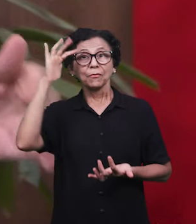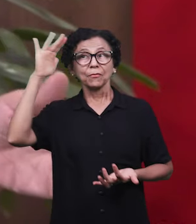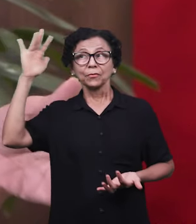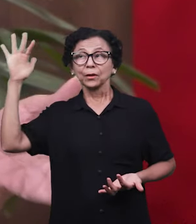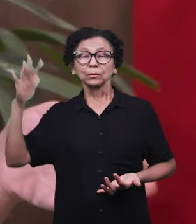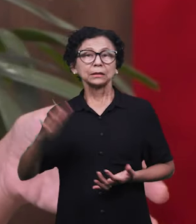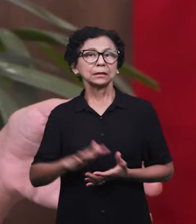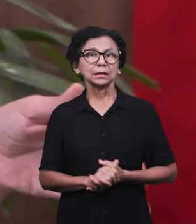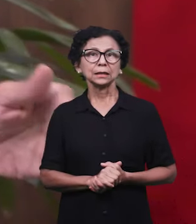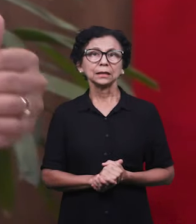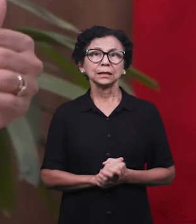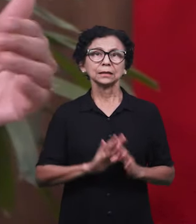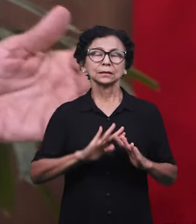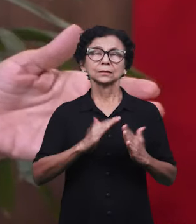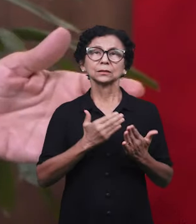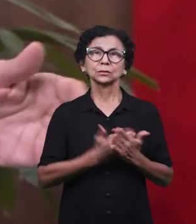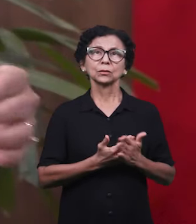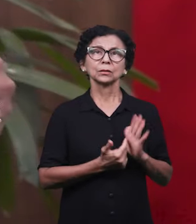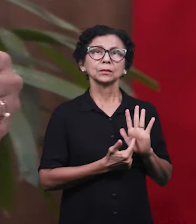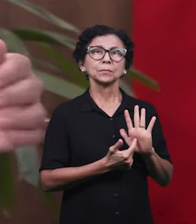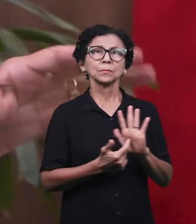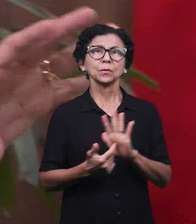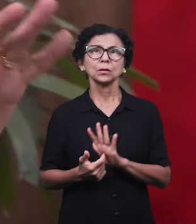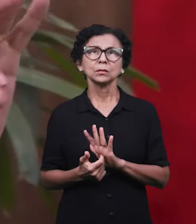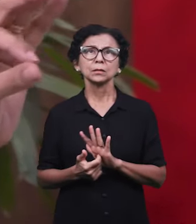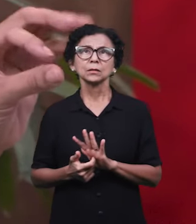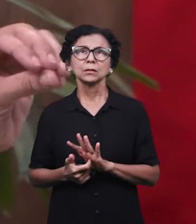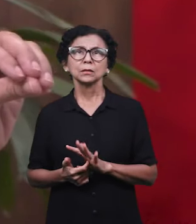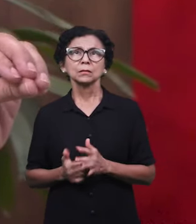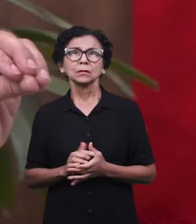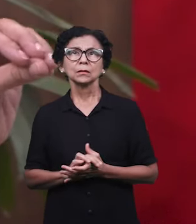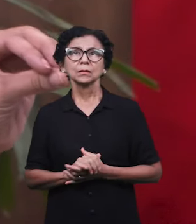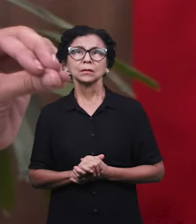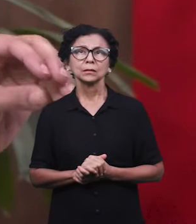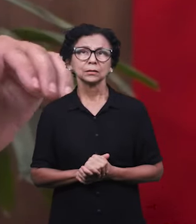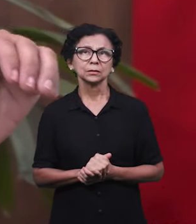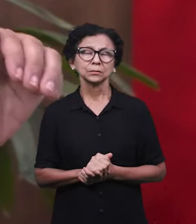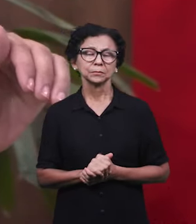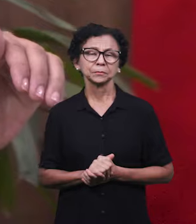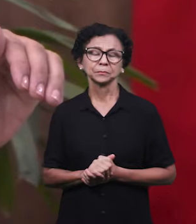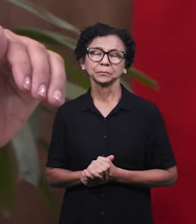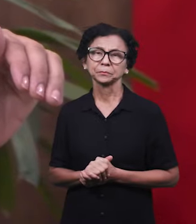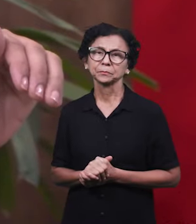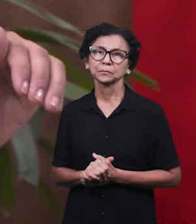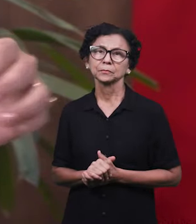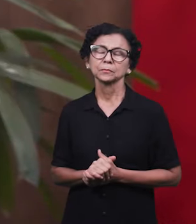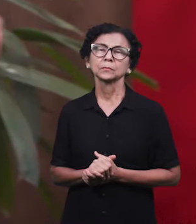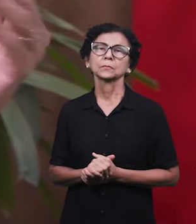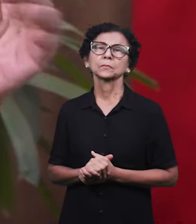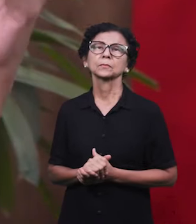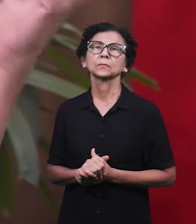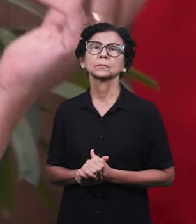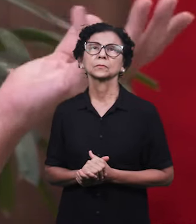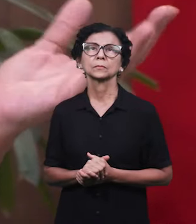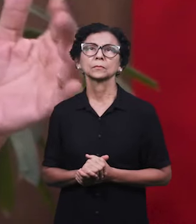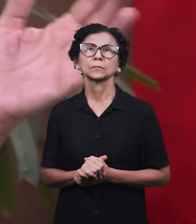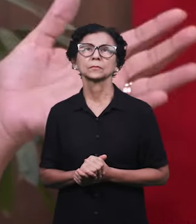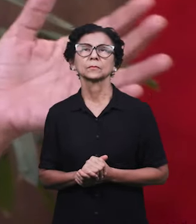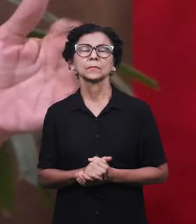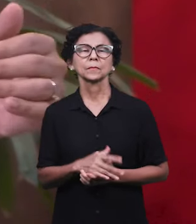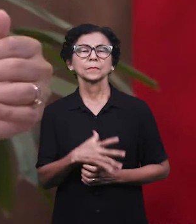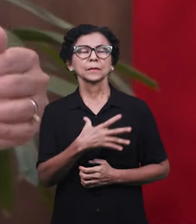aprendi a respeito de uma. Hoje, um dia meu filho chegou em casa falando assim, ah, o professor pediu para conhecer